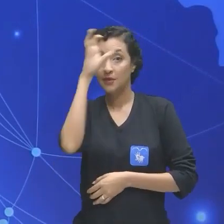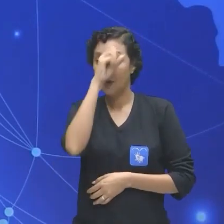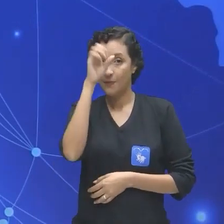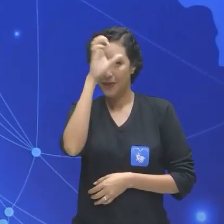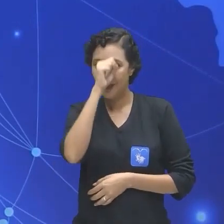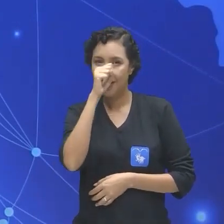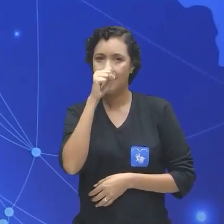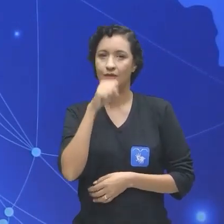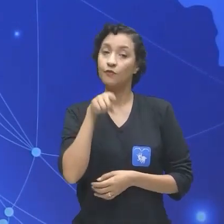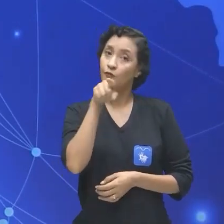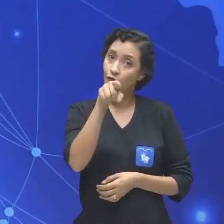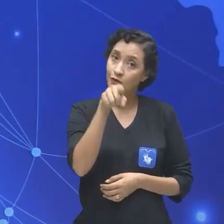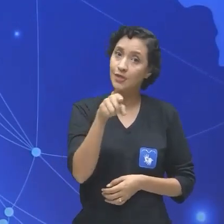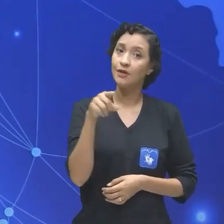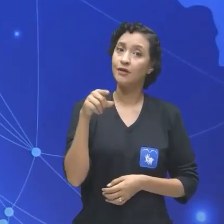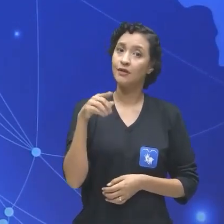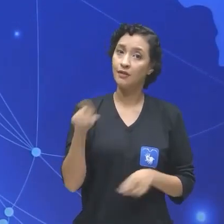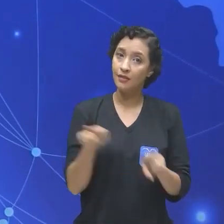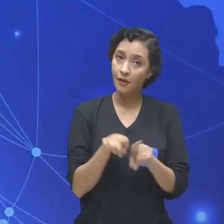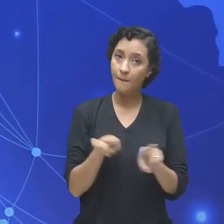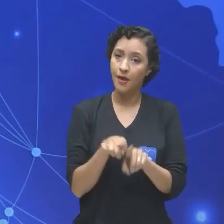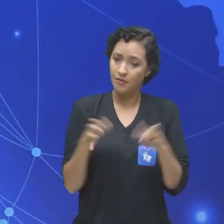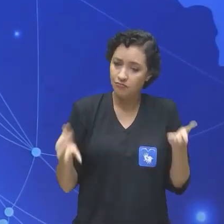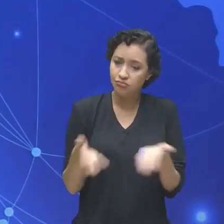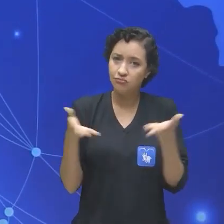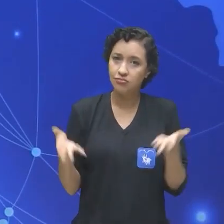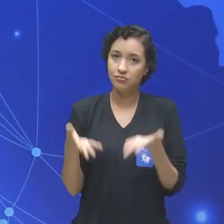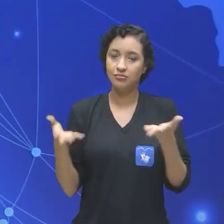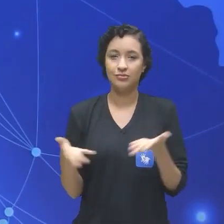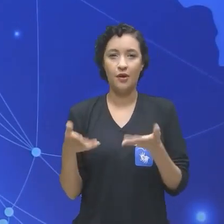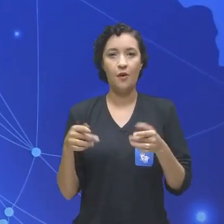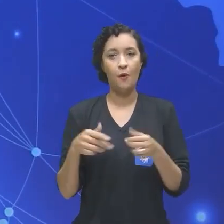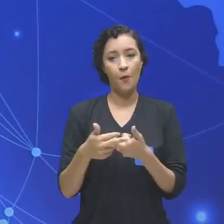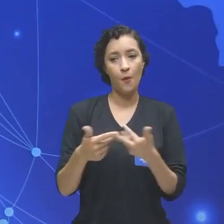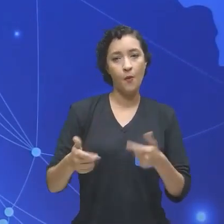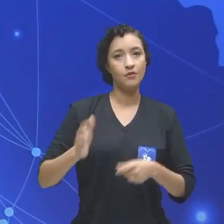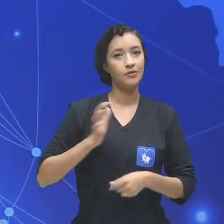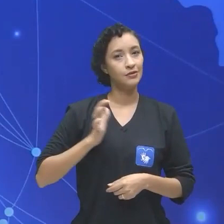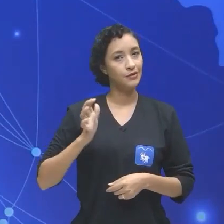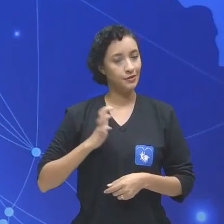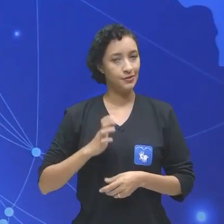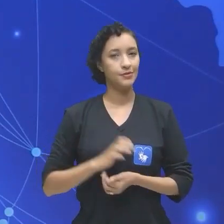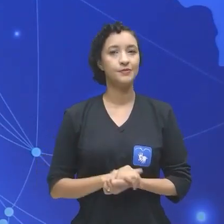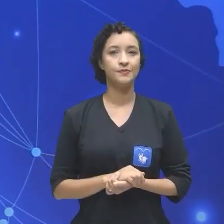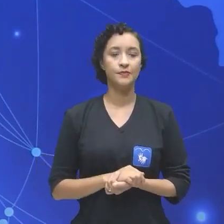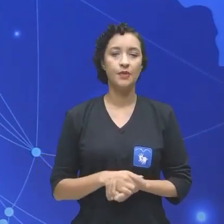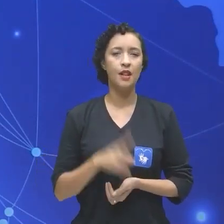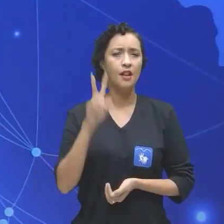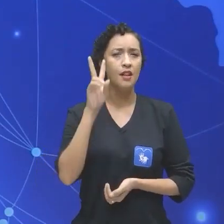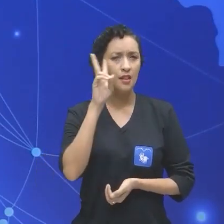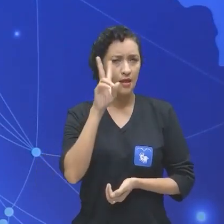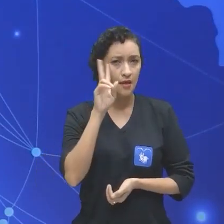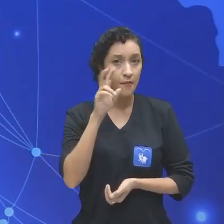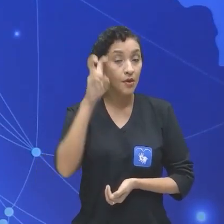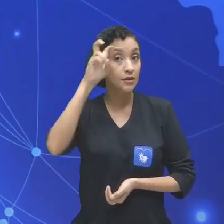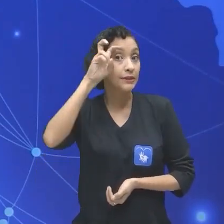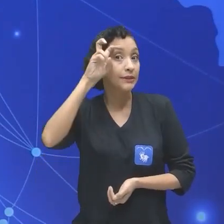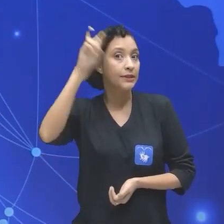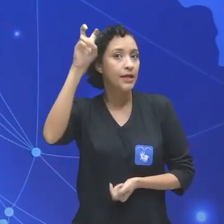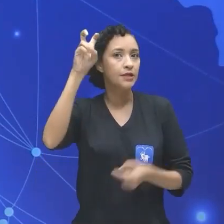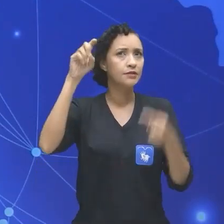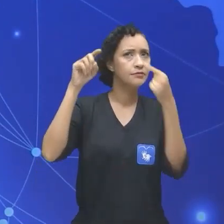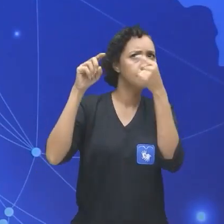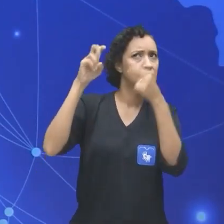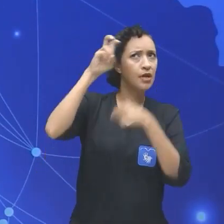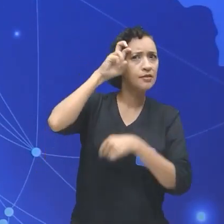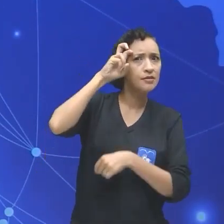produzindo também recurso gerador de riqueza. Lembra que o recurso intelectual, a nossa mente, o que